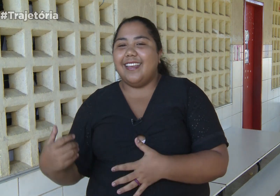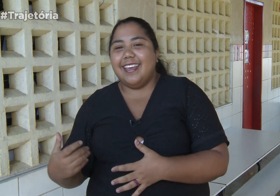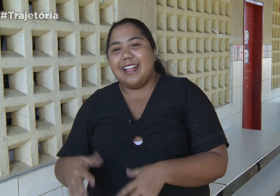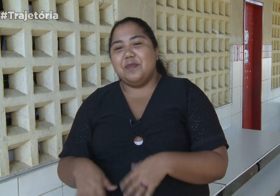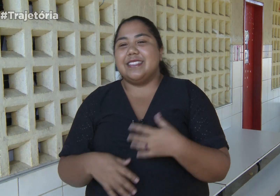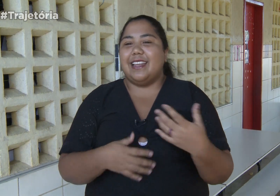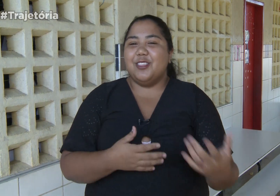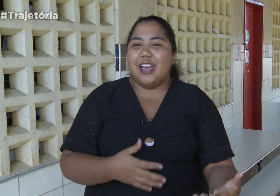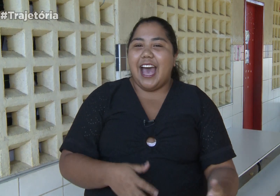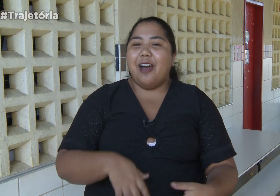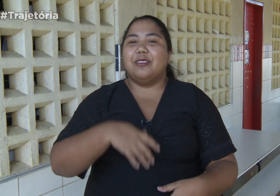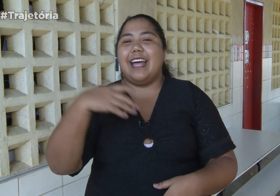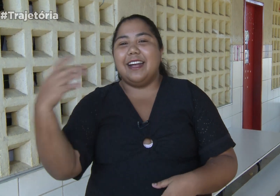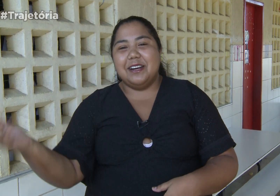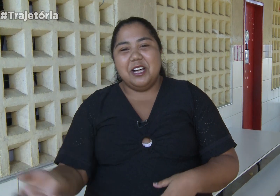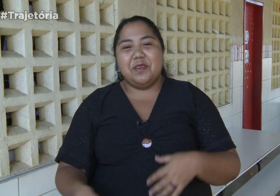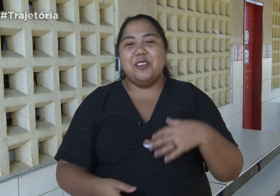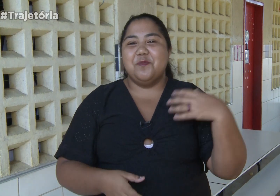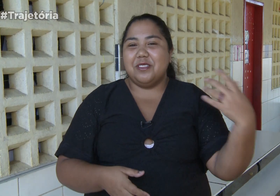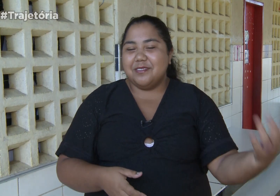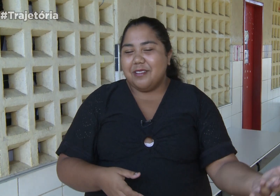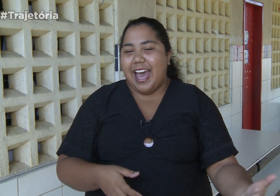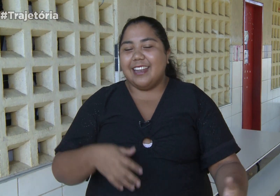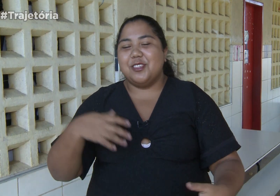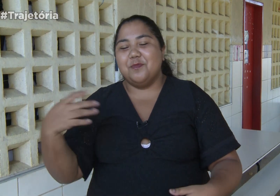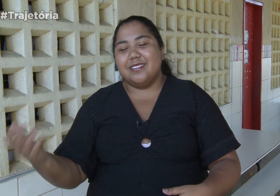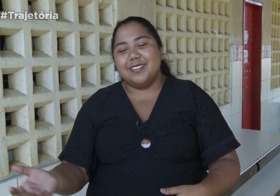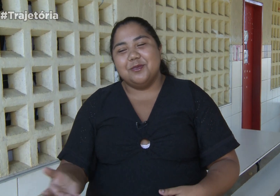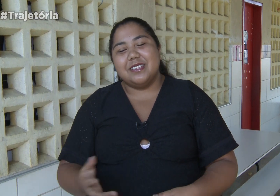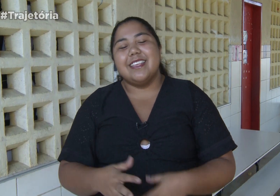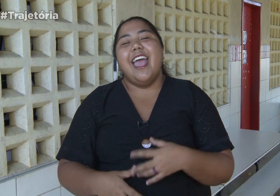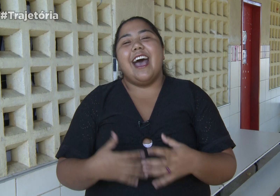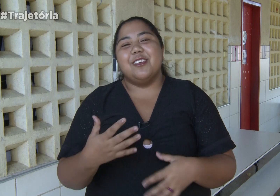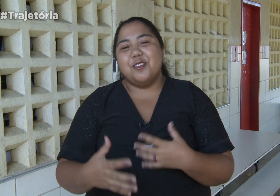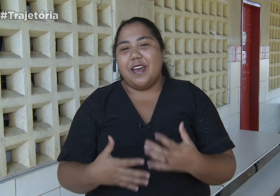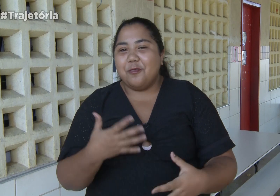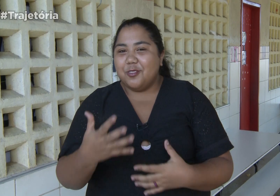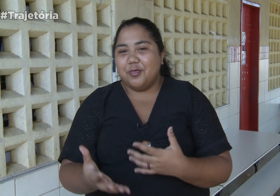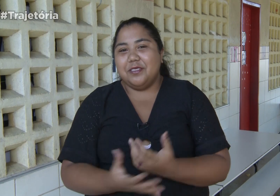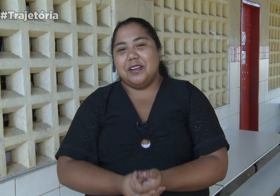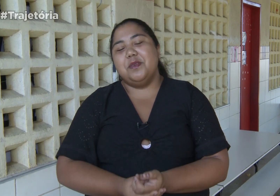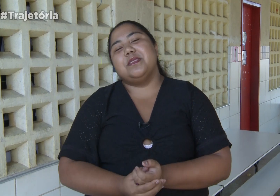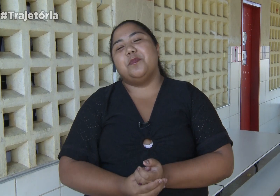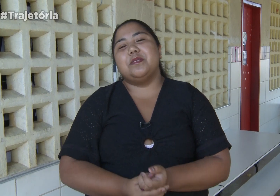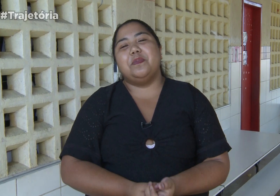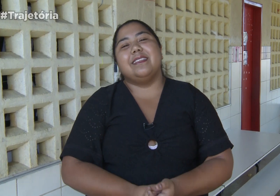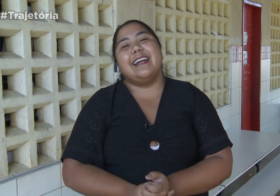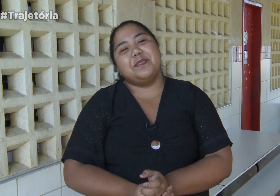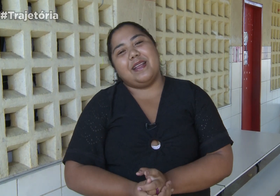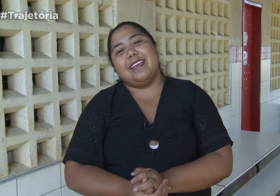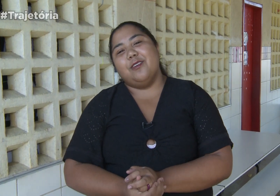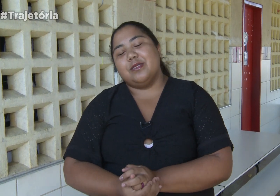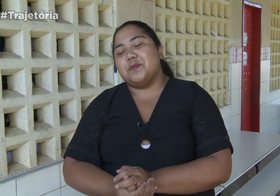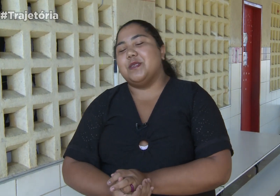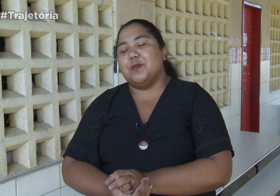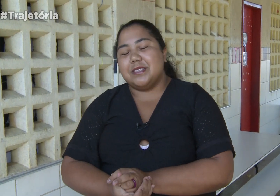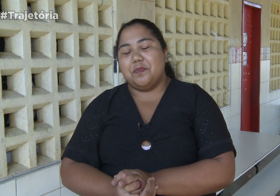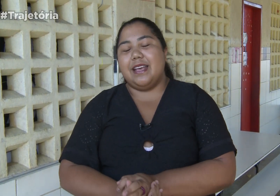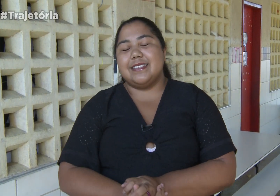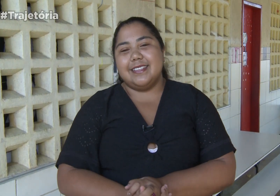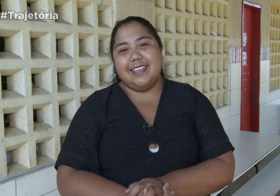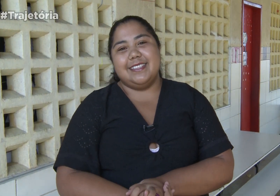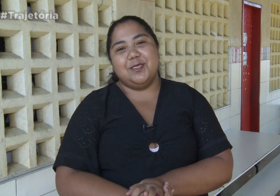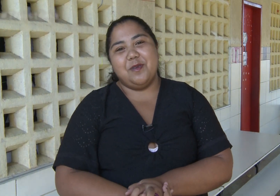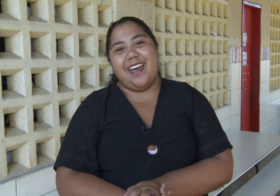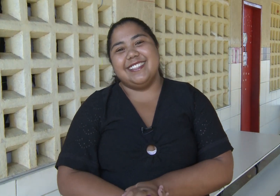E daqui, da minha sala de aula, da Câmara, de muitos lugares, de muitas lutas, a gente vai construindo caminhos e possibilidades para que outras pessoas